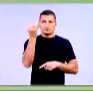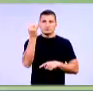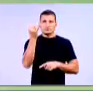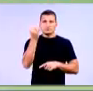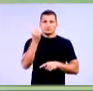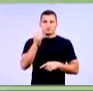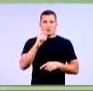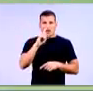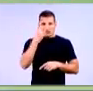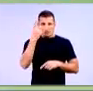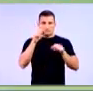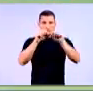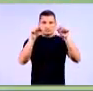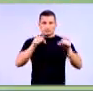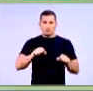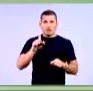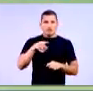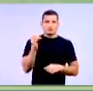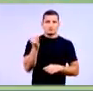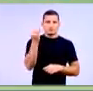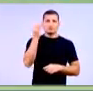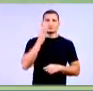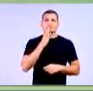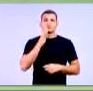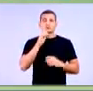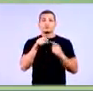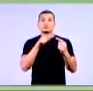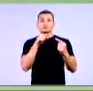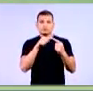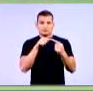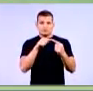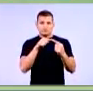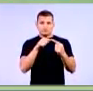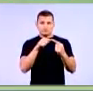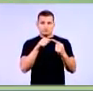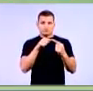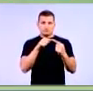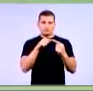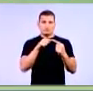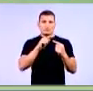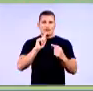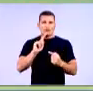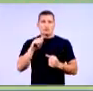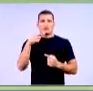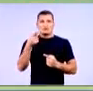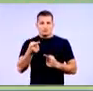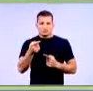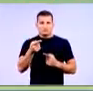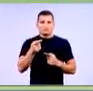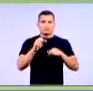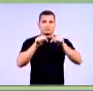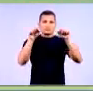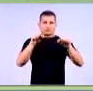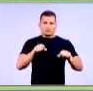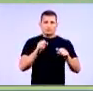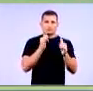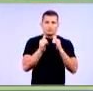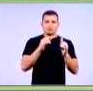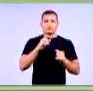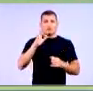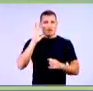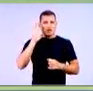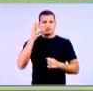criar um sistema é essencial conhecer os objetivos, depois falamos que sistema de informação vem para resolver